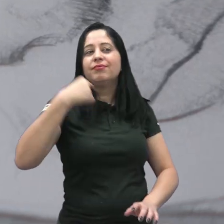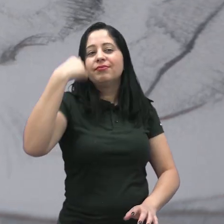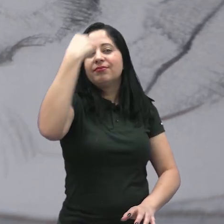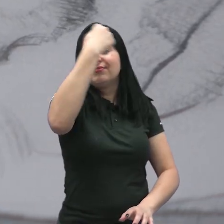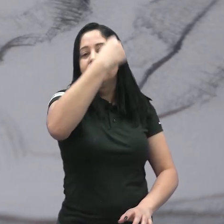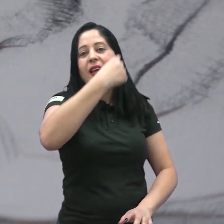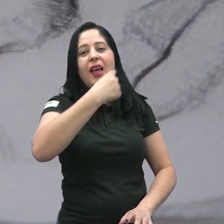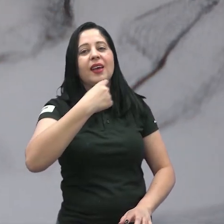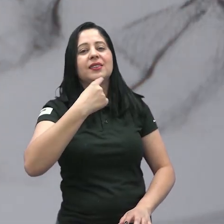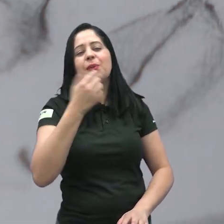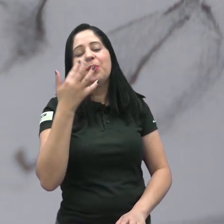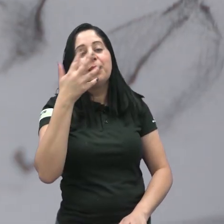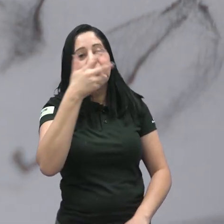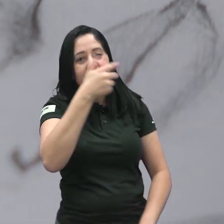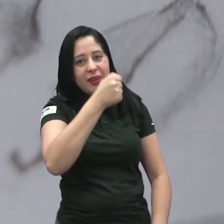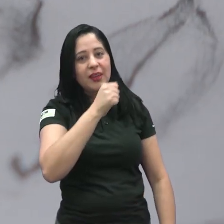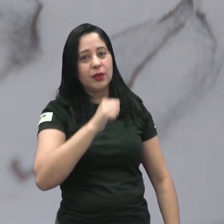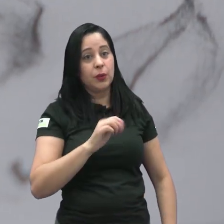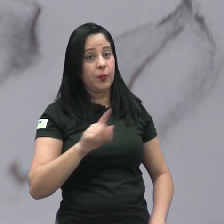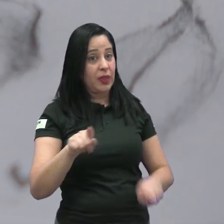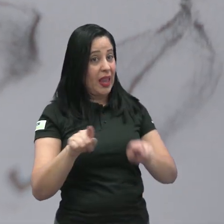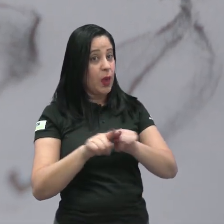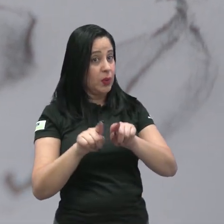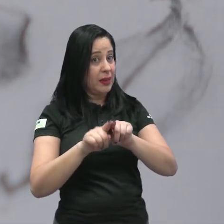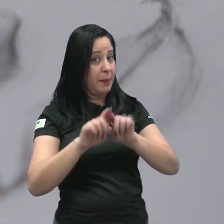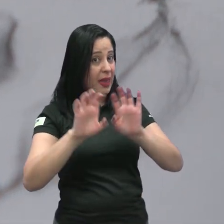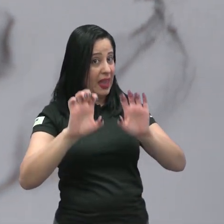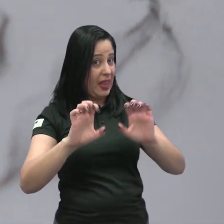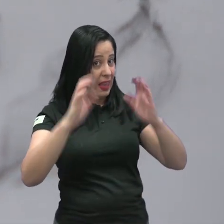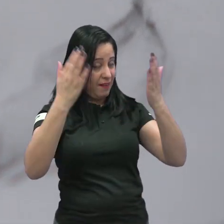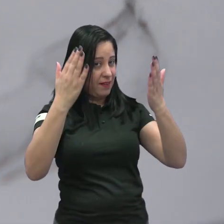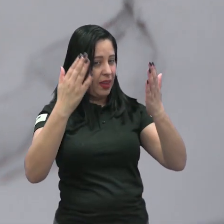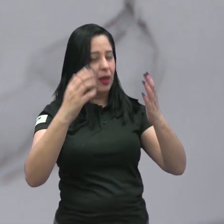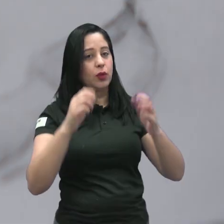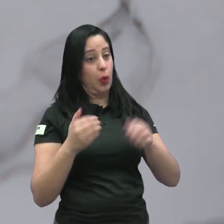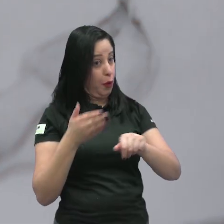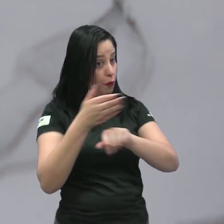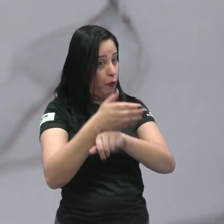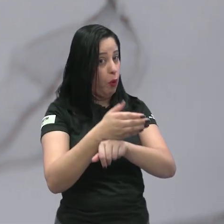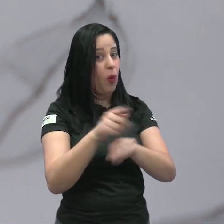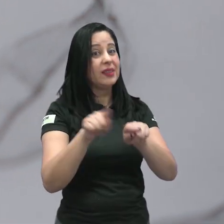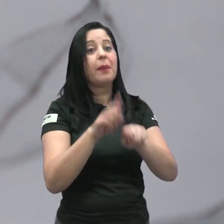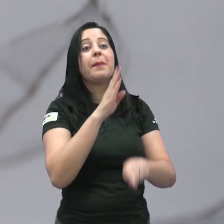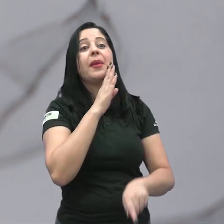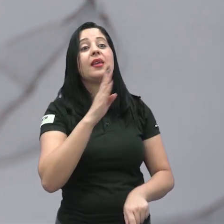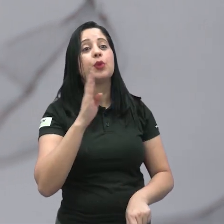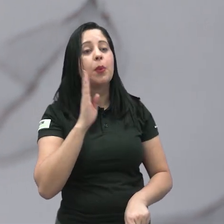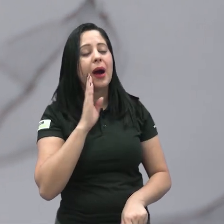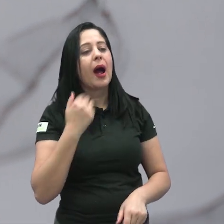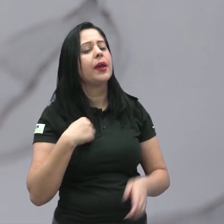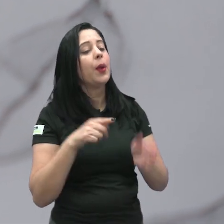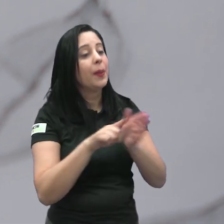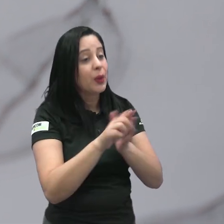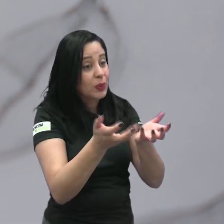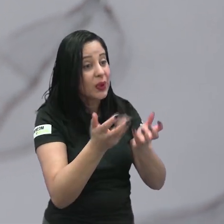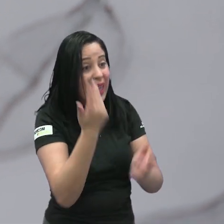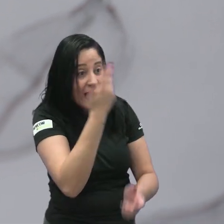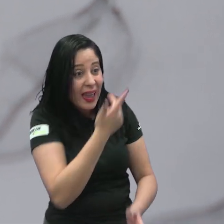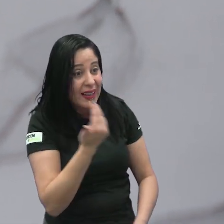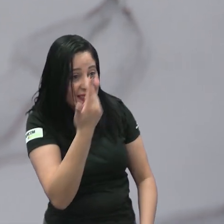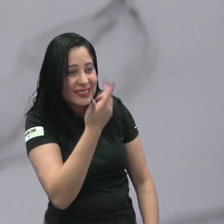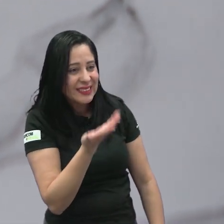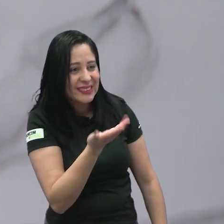eu ofereço, eu faço em barzinho, eu faço muito evento também, mas eu faço bastante barzinho, daí eu vou e abordo as pessoas